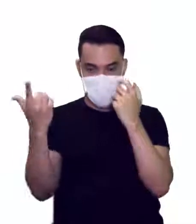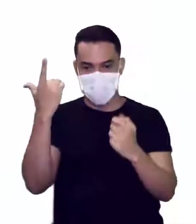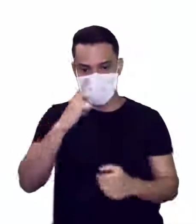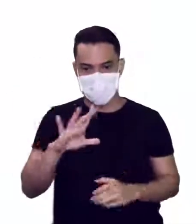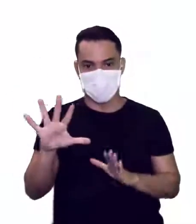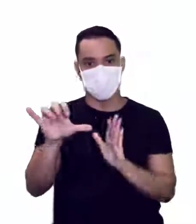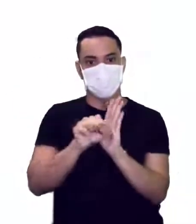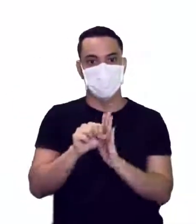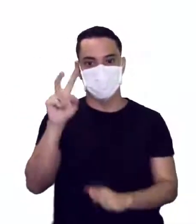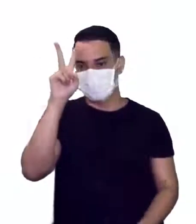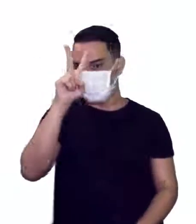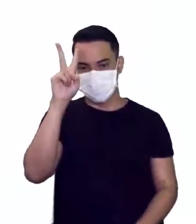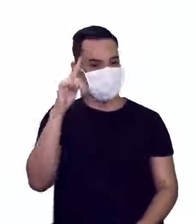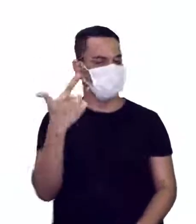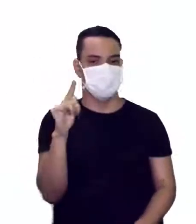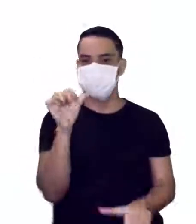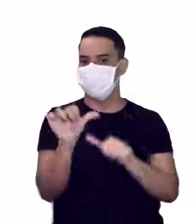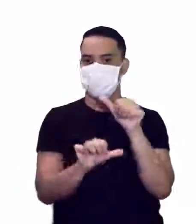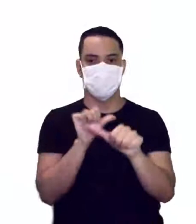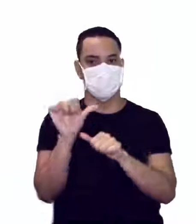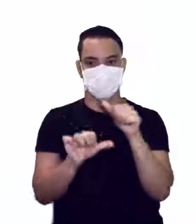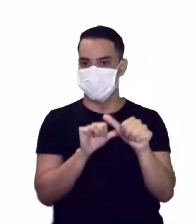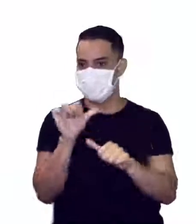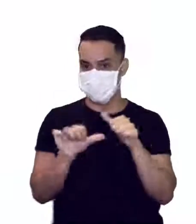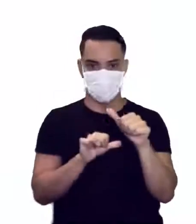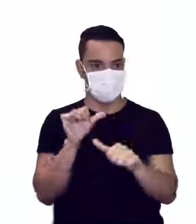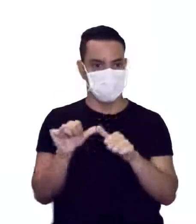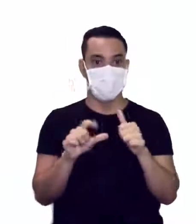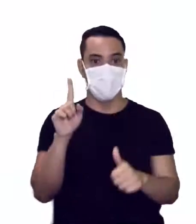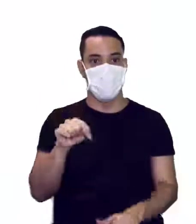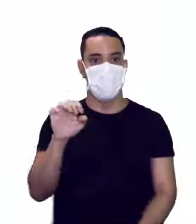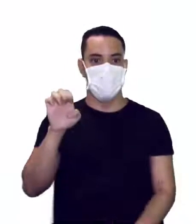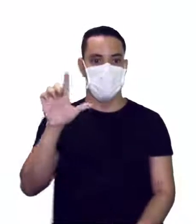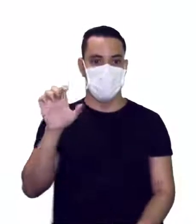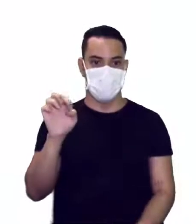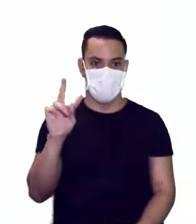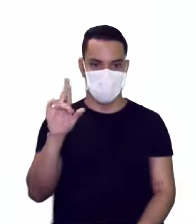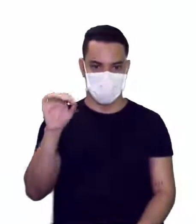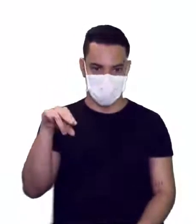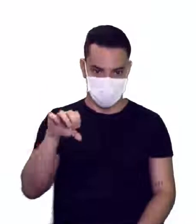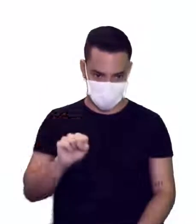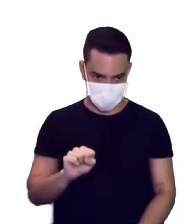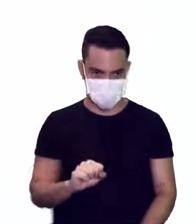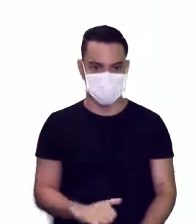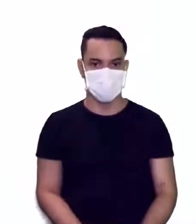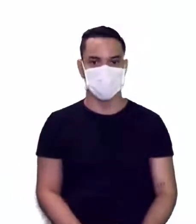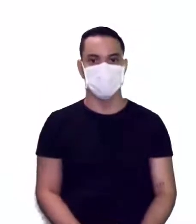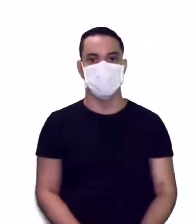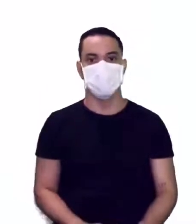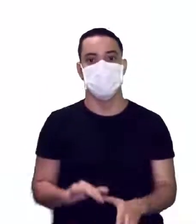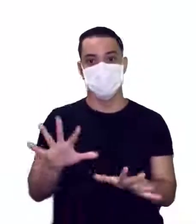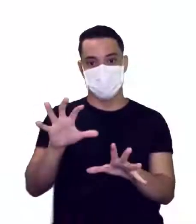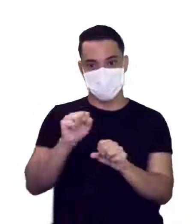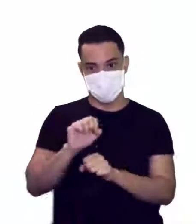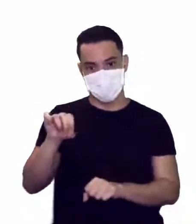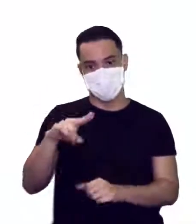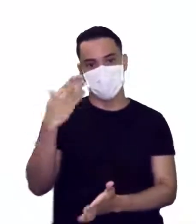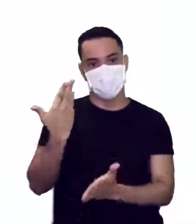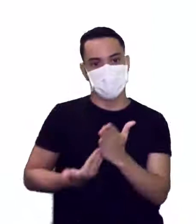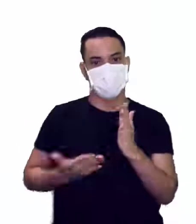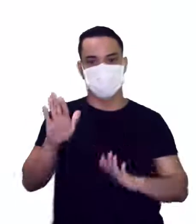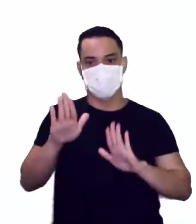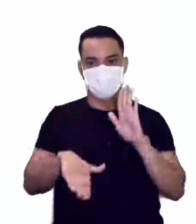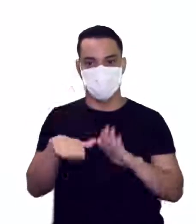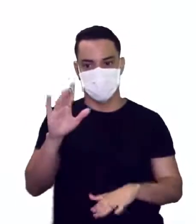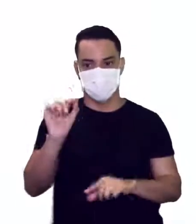não troca prótons, né, gente? É elétrons, ok? Então, vamos lá. Receber ou perder elétrons depende